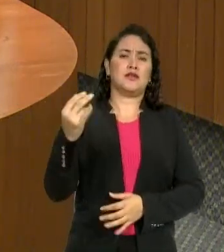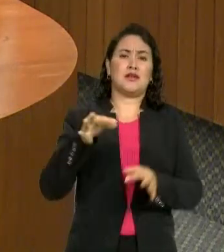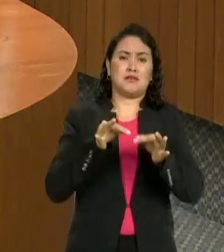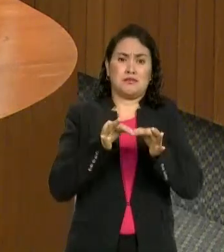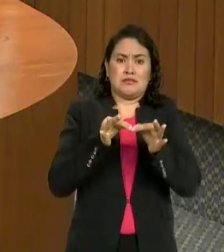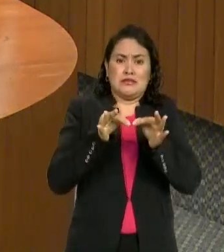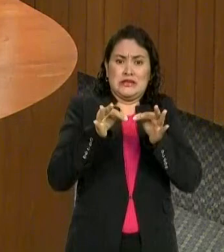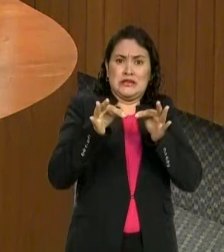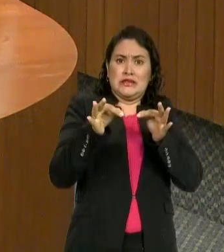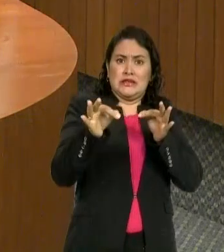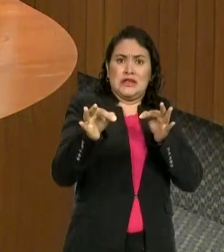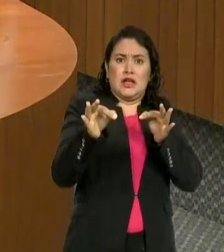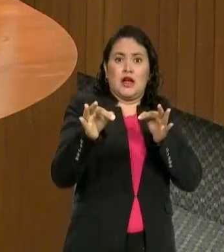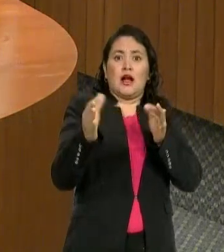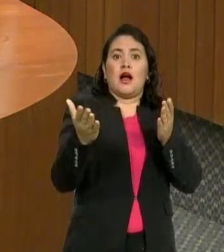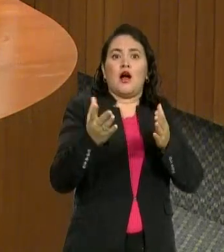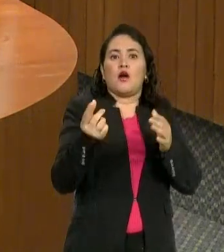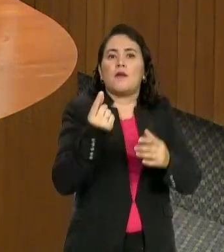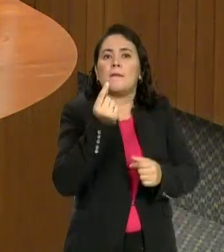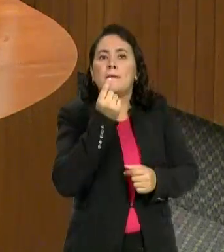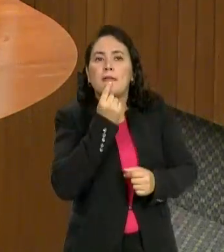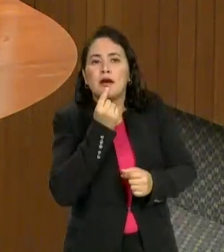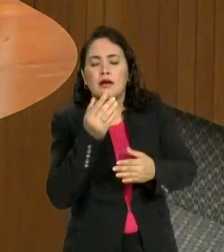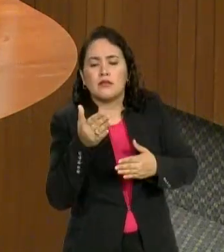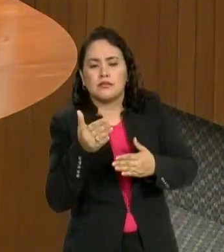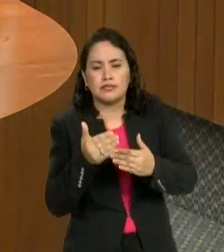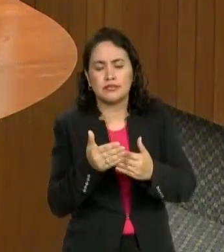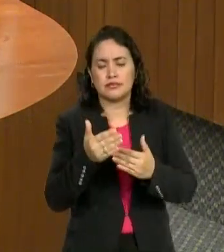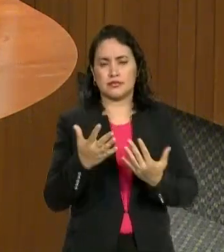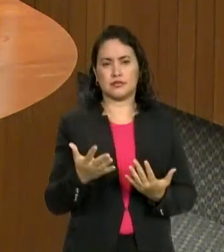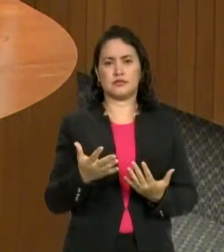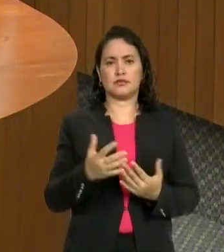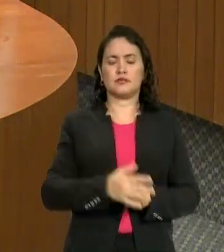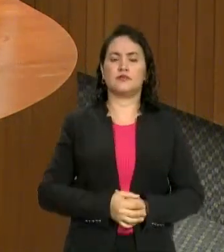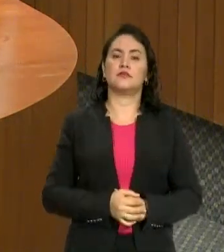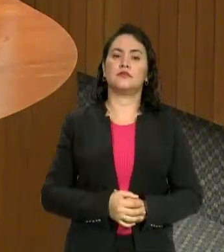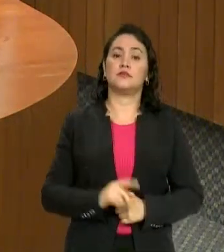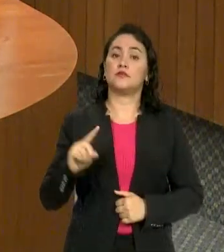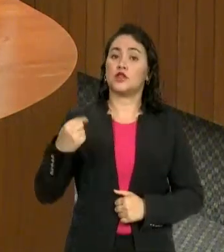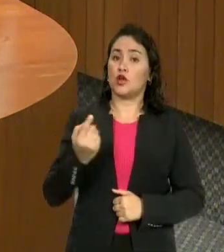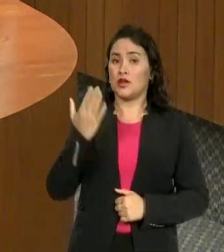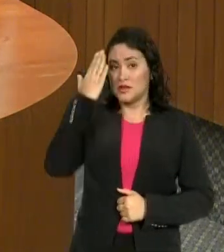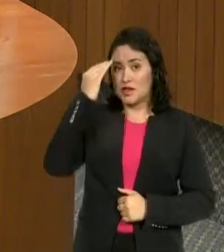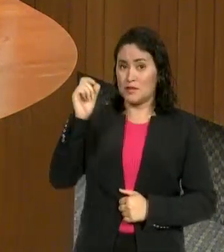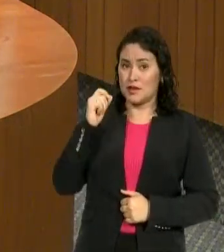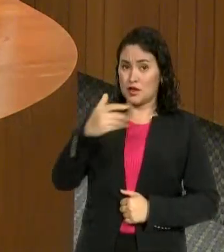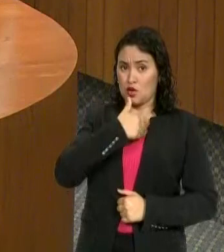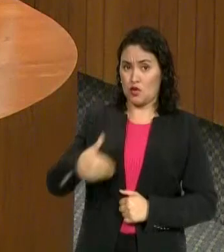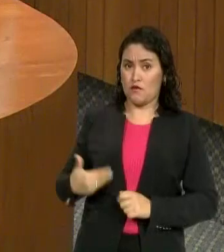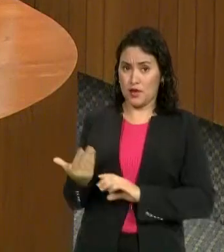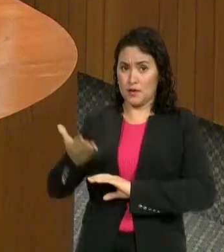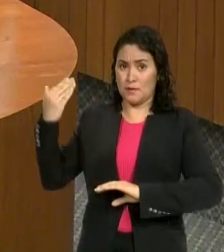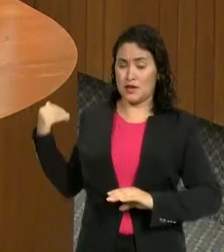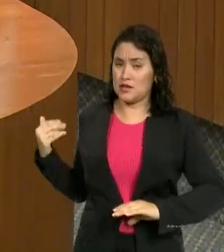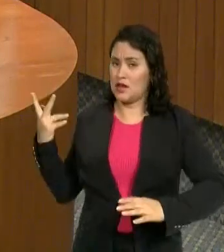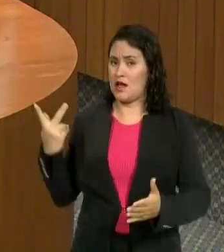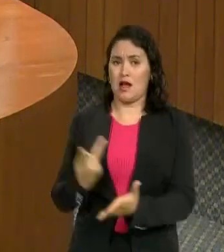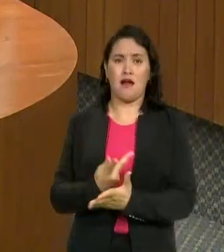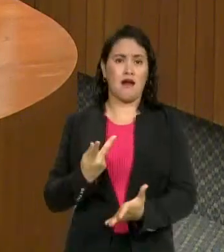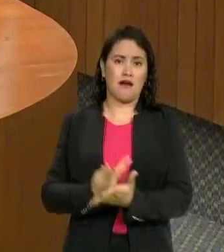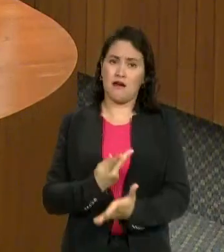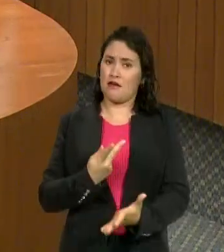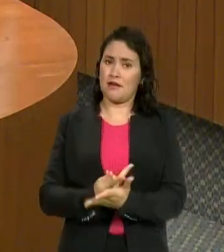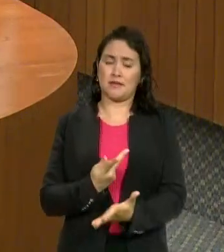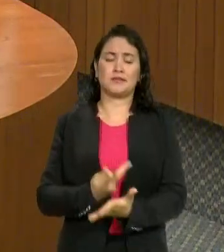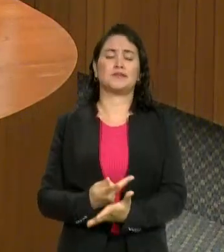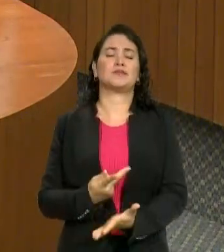tempo, facilitador de vidas. A gente sabe que o governo anterior ele falhou miseravelmente em relação à gestão